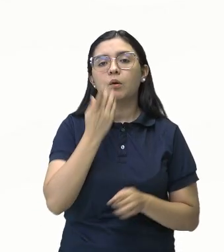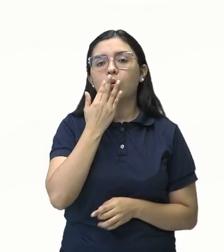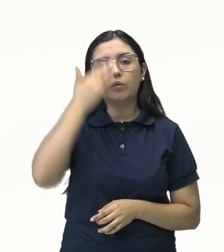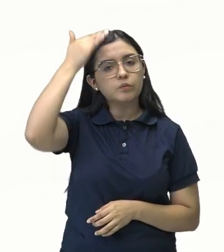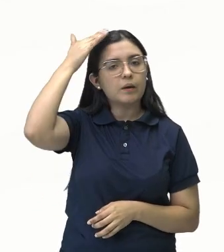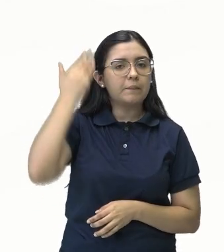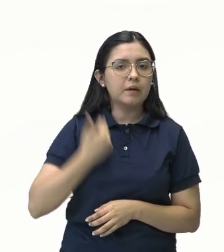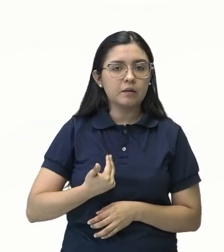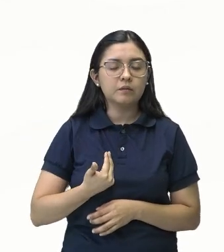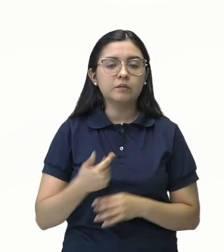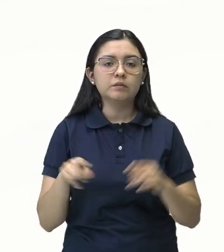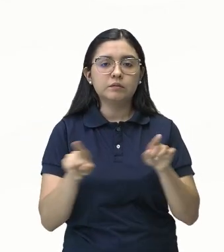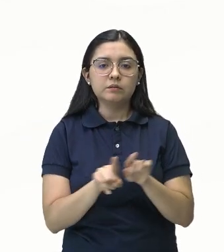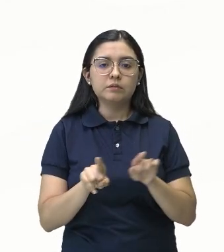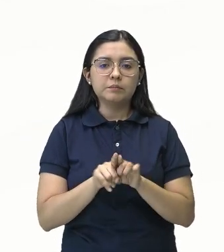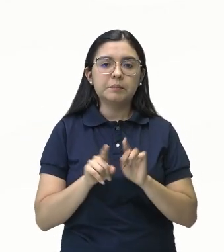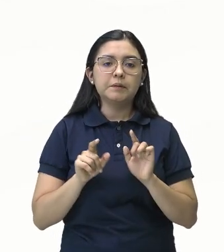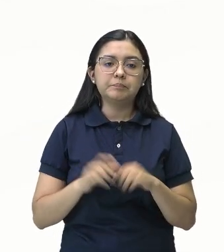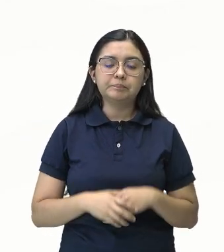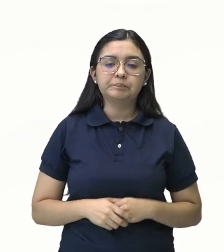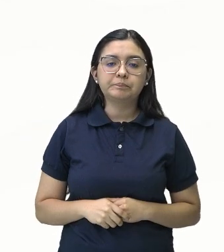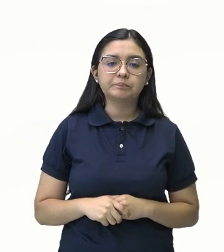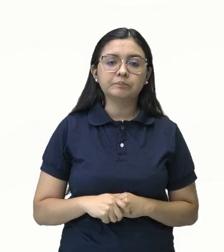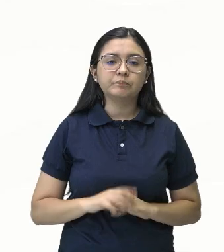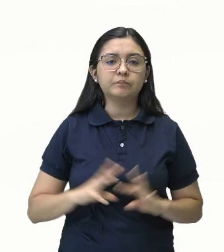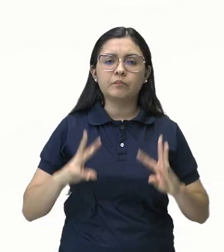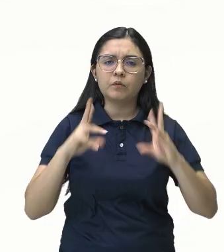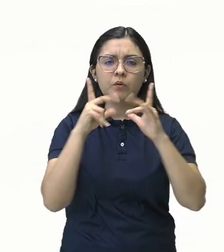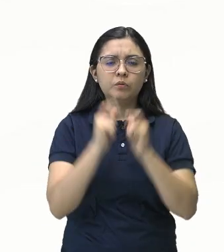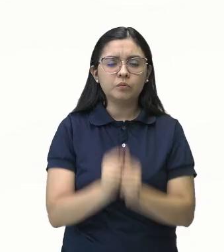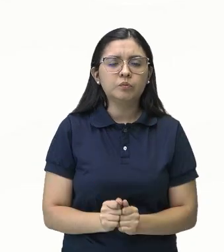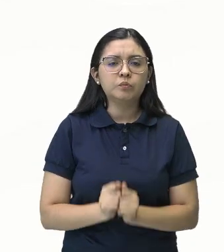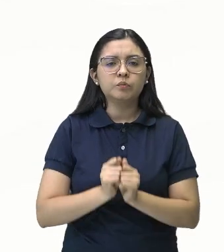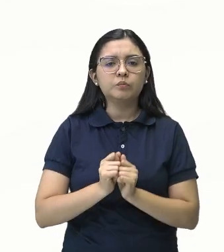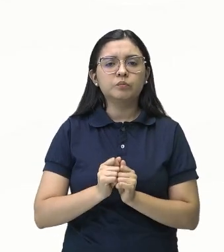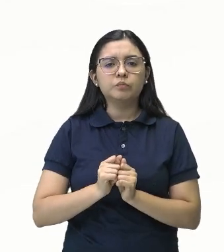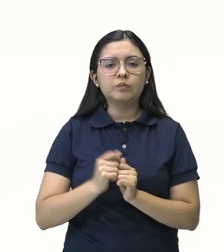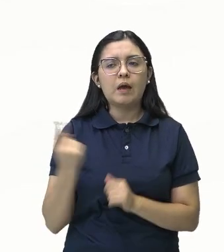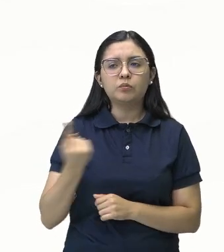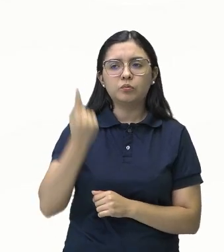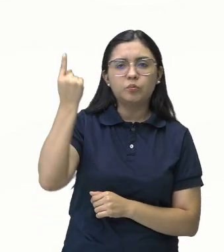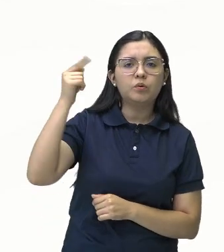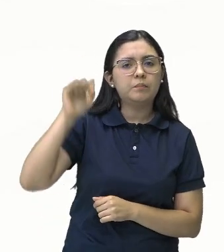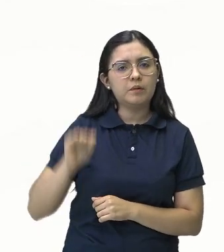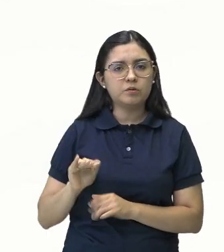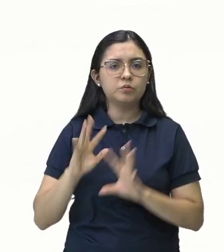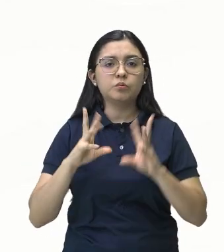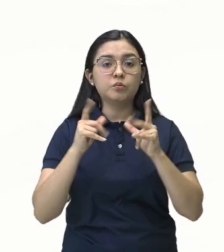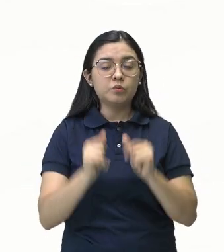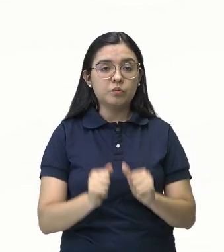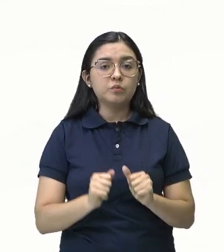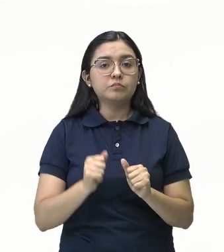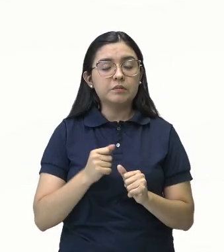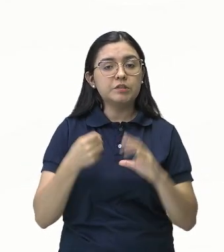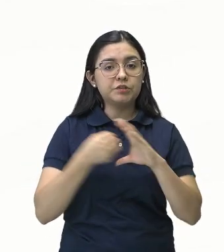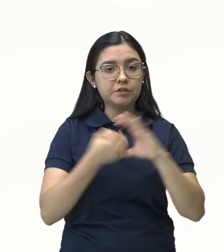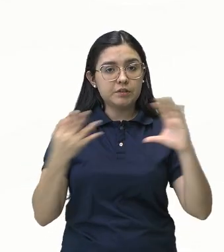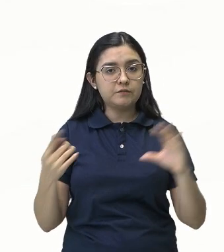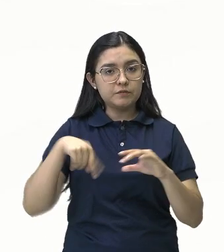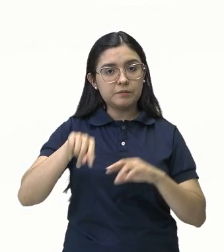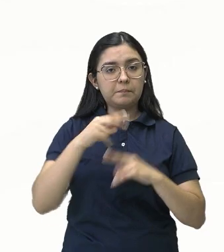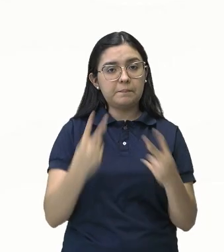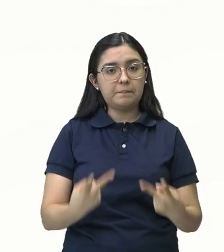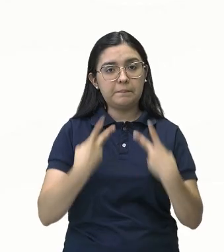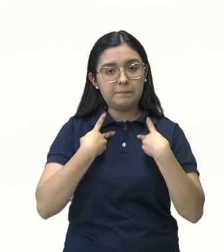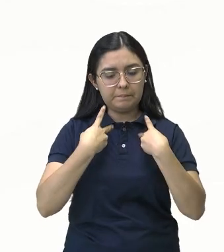cabelo, natureza do cabelo, tudo, estatura, todas essas informações que você consegue